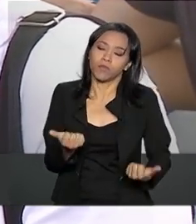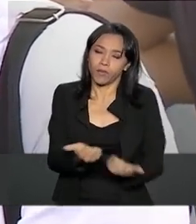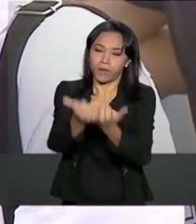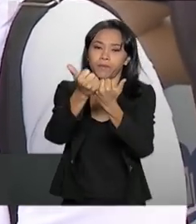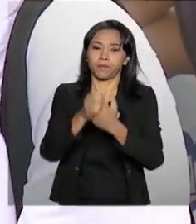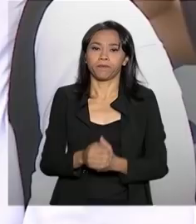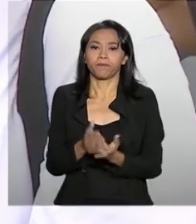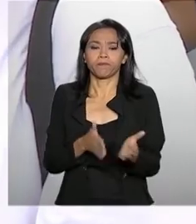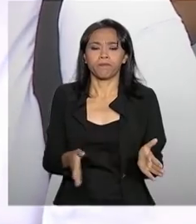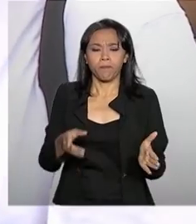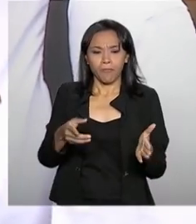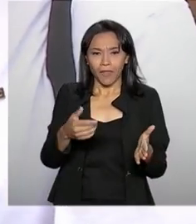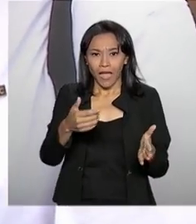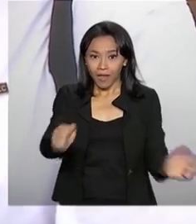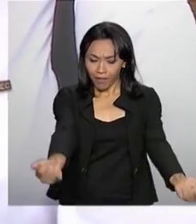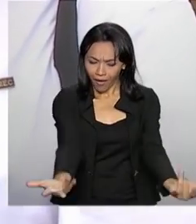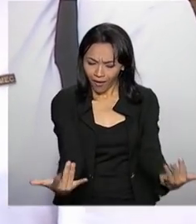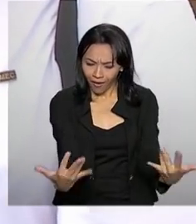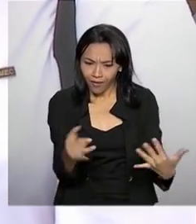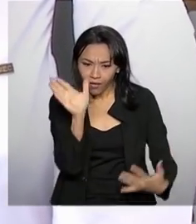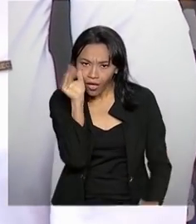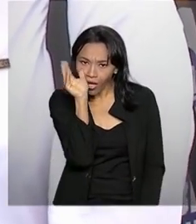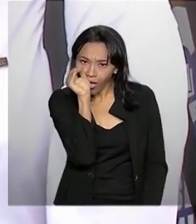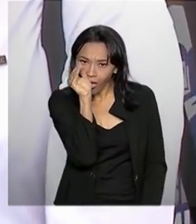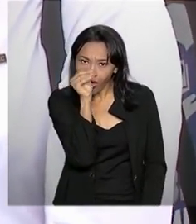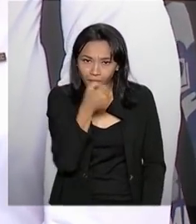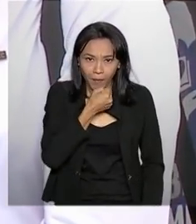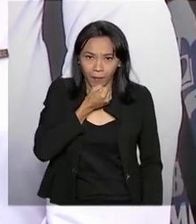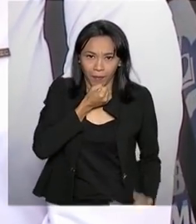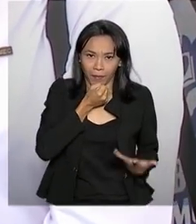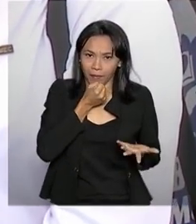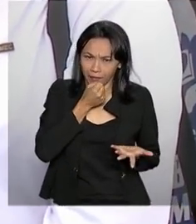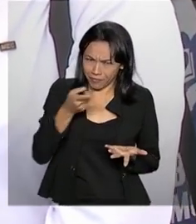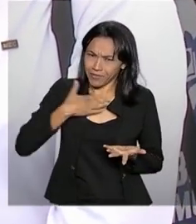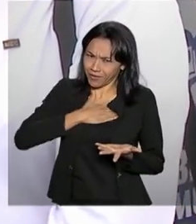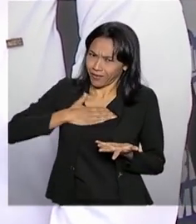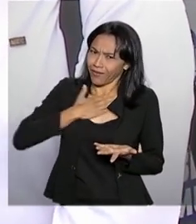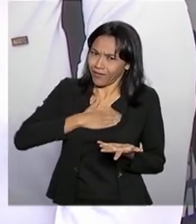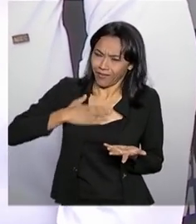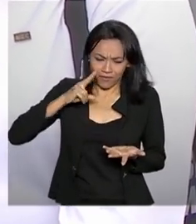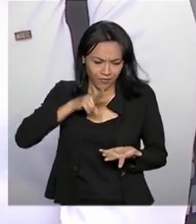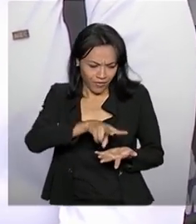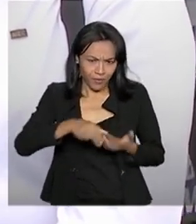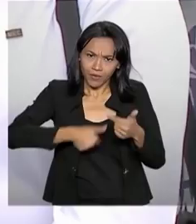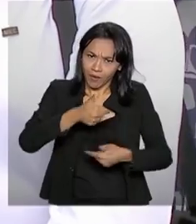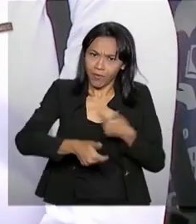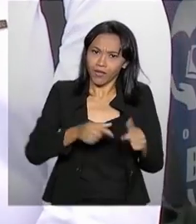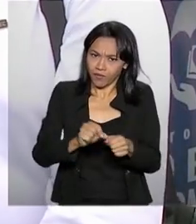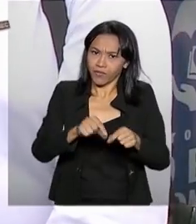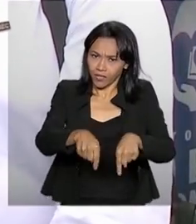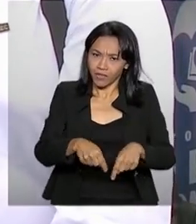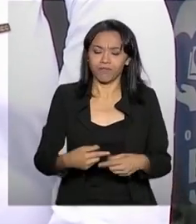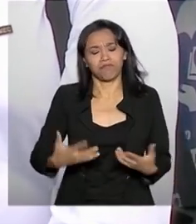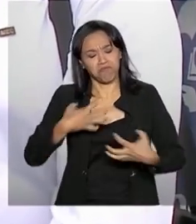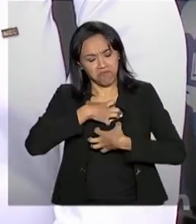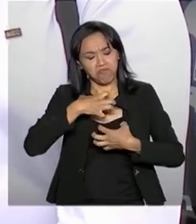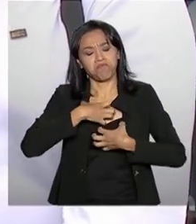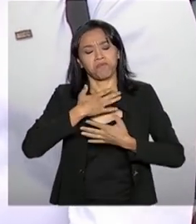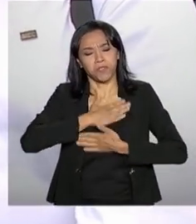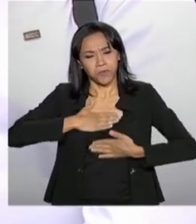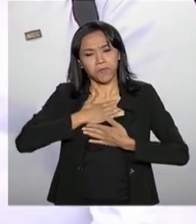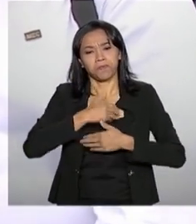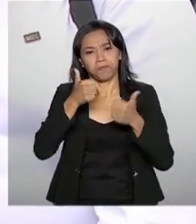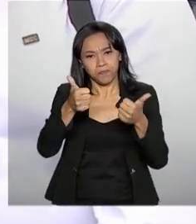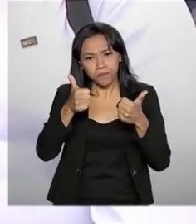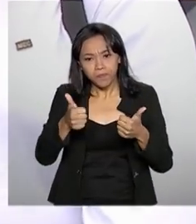As crianças estão aqui se aproximando, estão curiosas com as entrevistas. É gratificante para o senhor ver o trabalho que está sendo desenvolvido aqui? Muito gratificante e